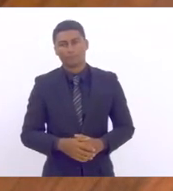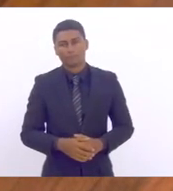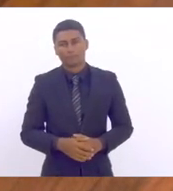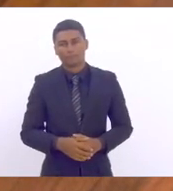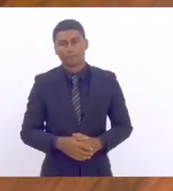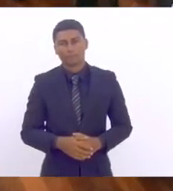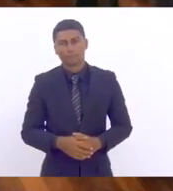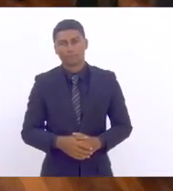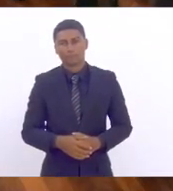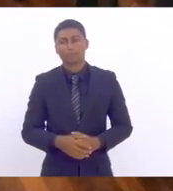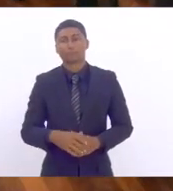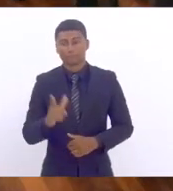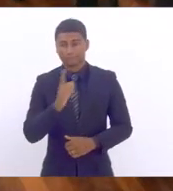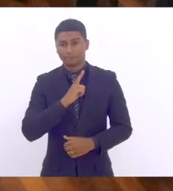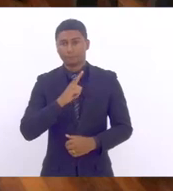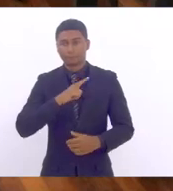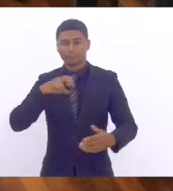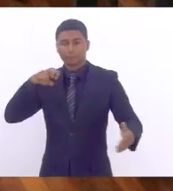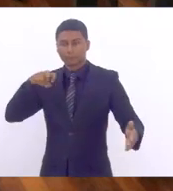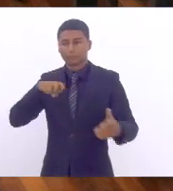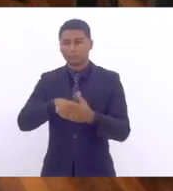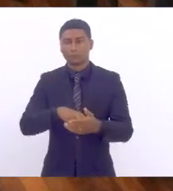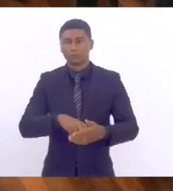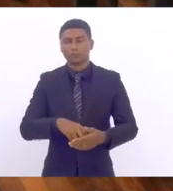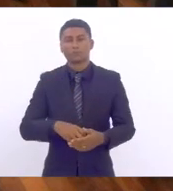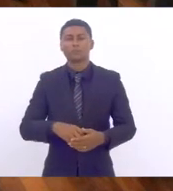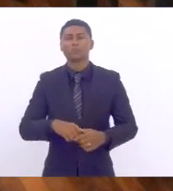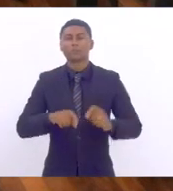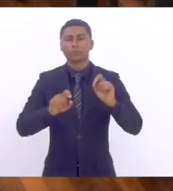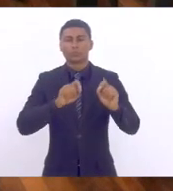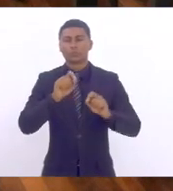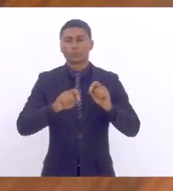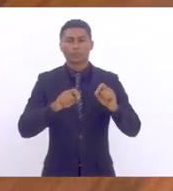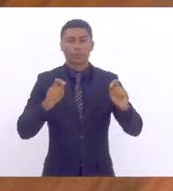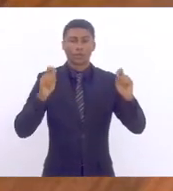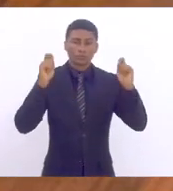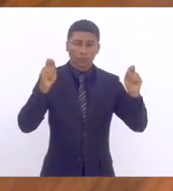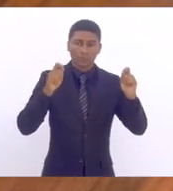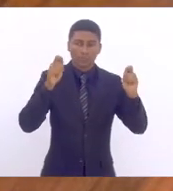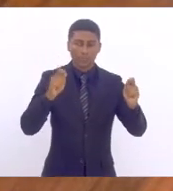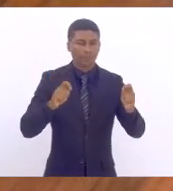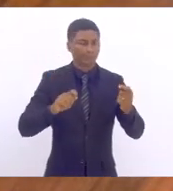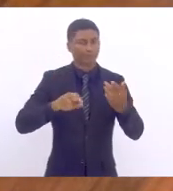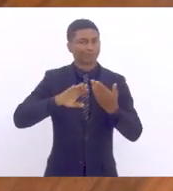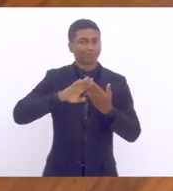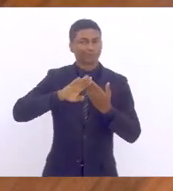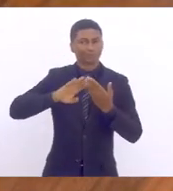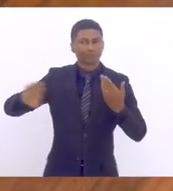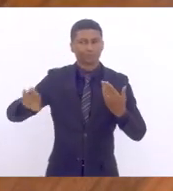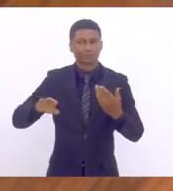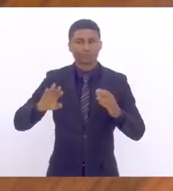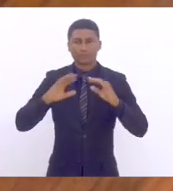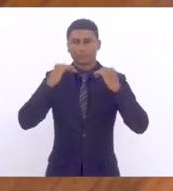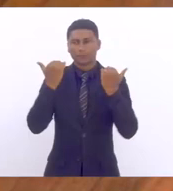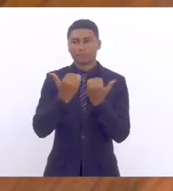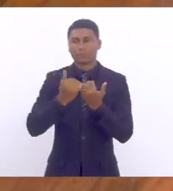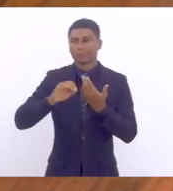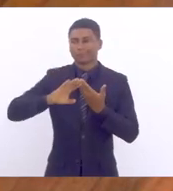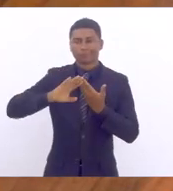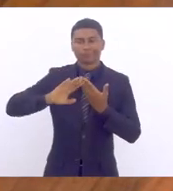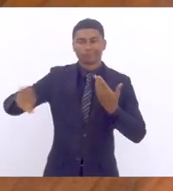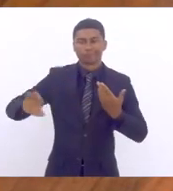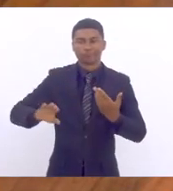obter condenações de afastamento das torcidas dos estádios.